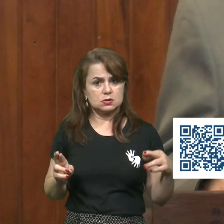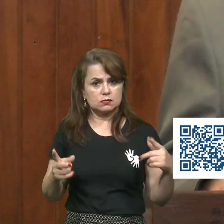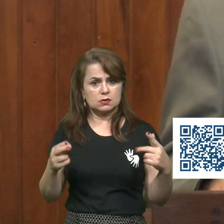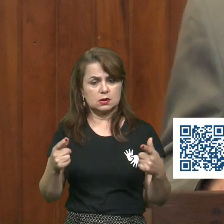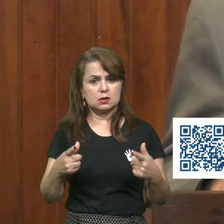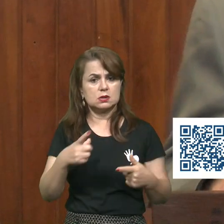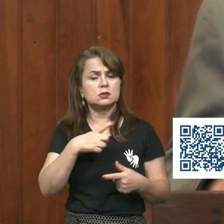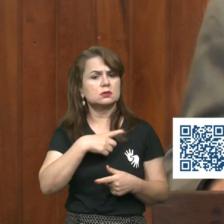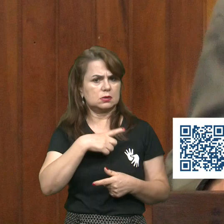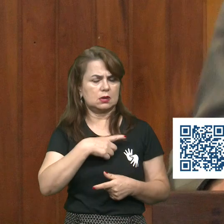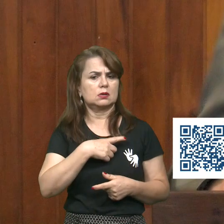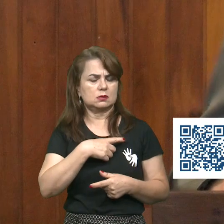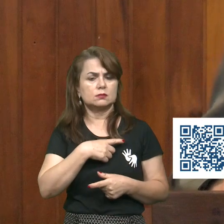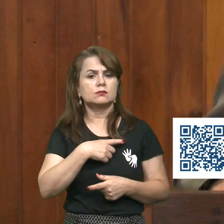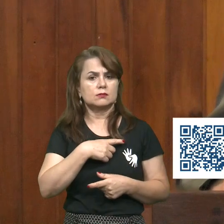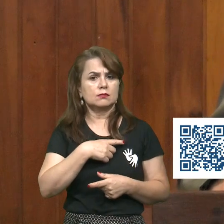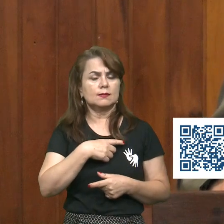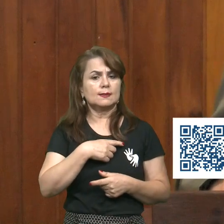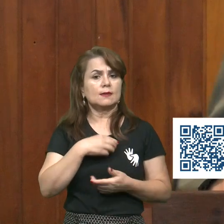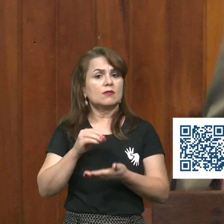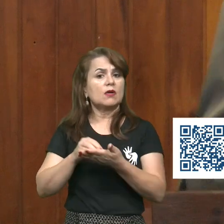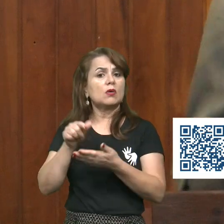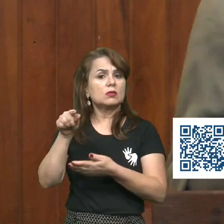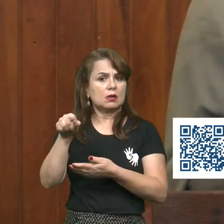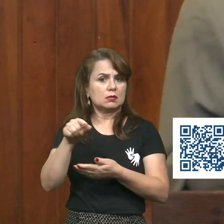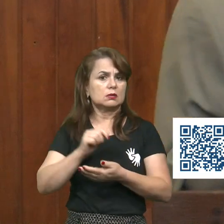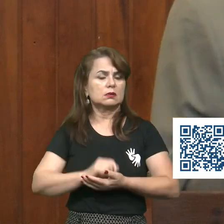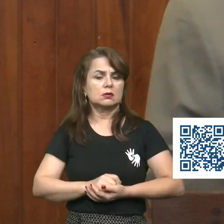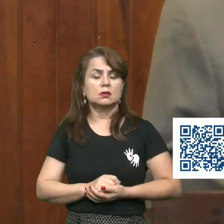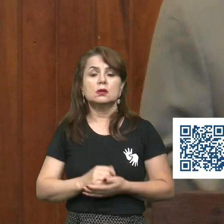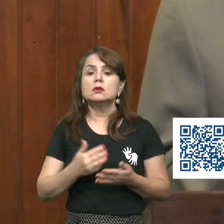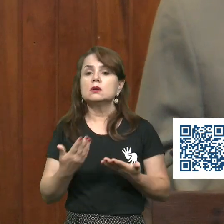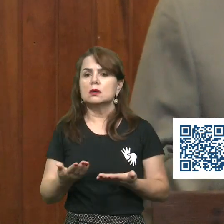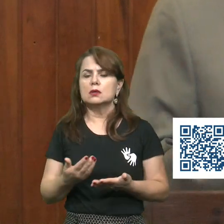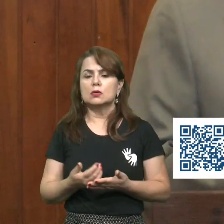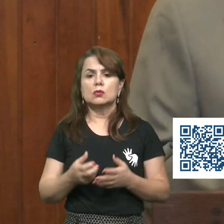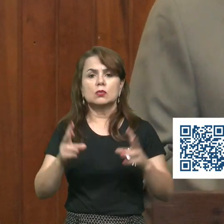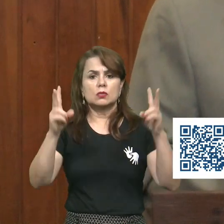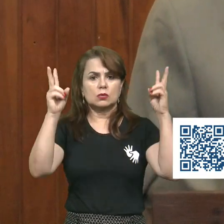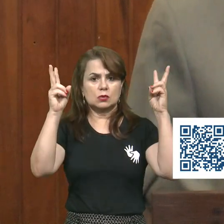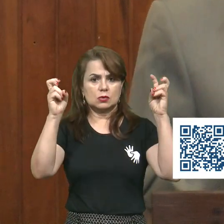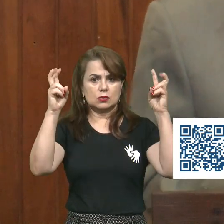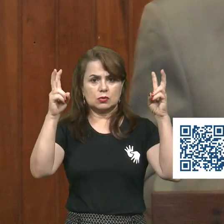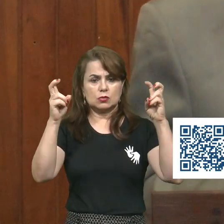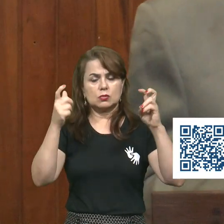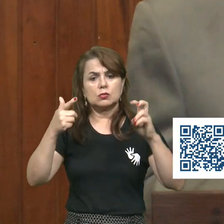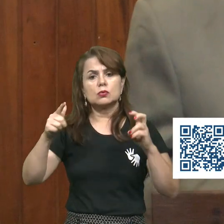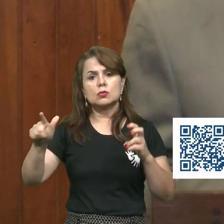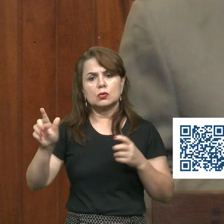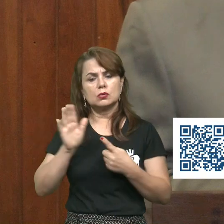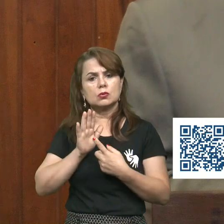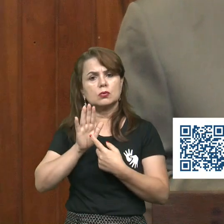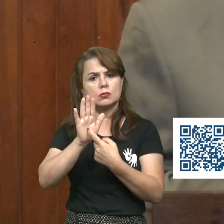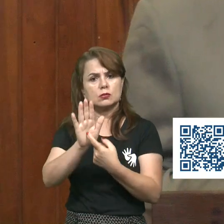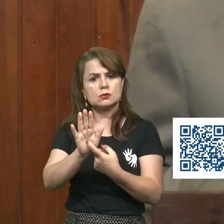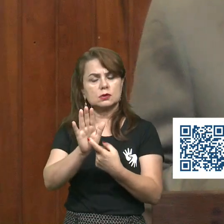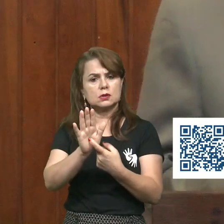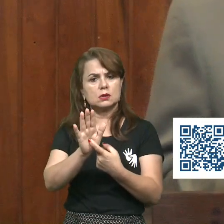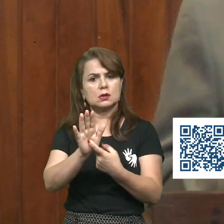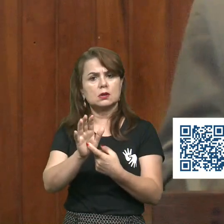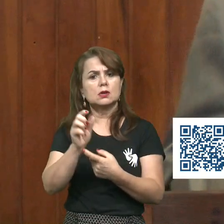possuem a iluminação pública. E outro aspecto que eu gostaria de citar aqui, a